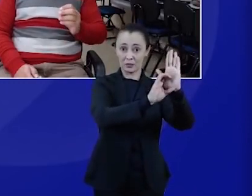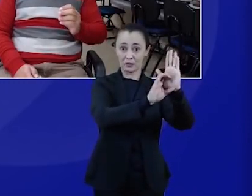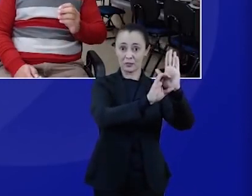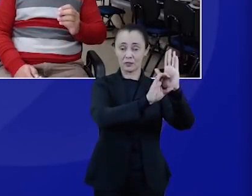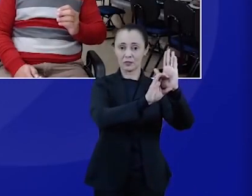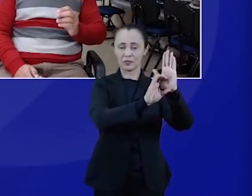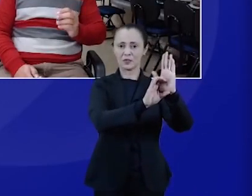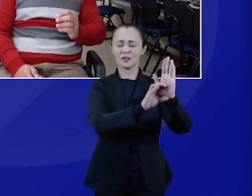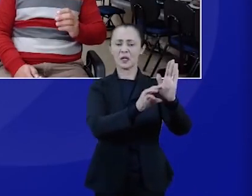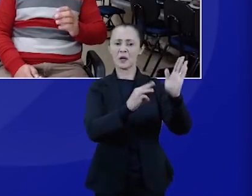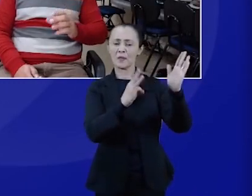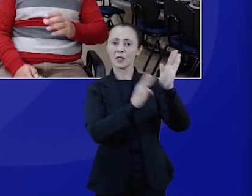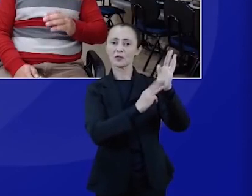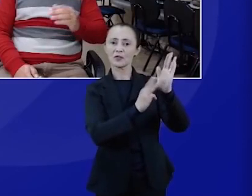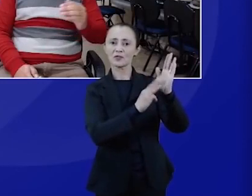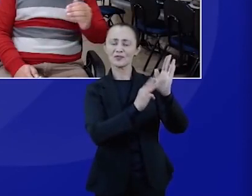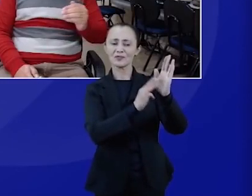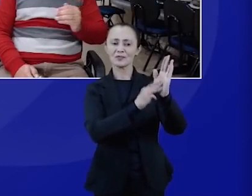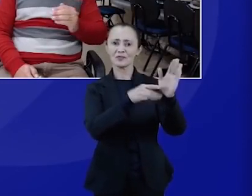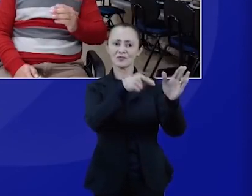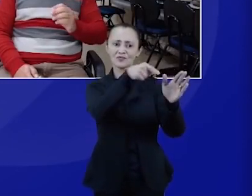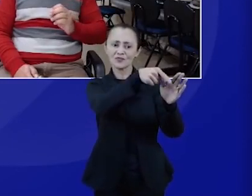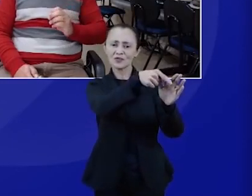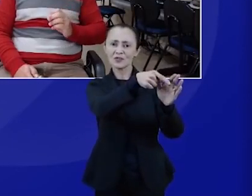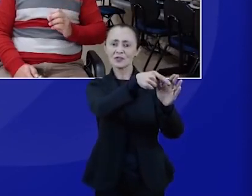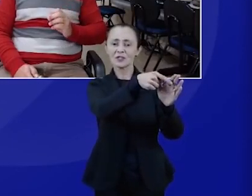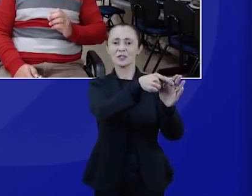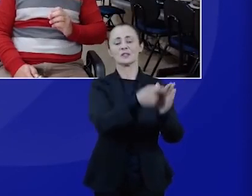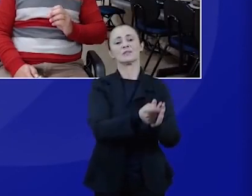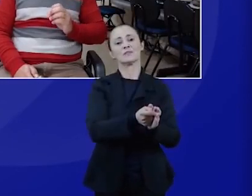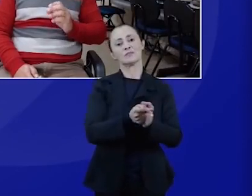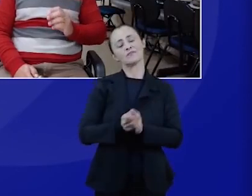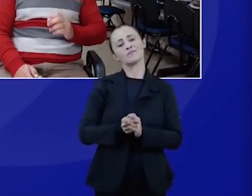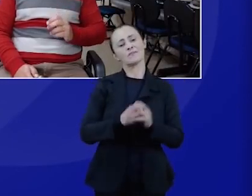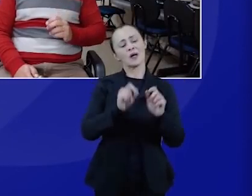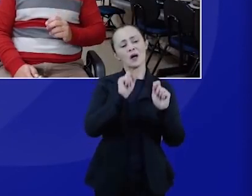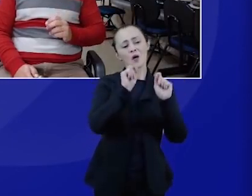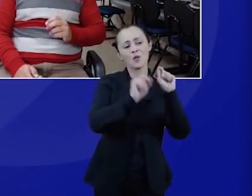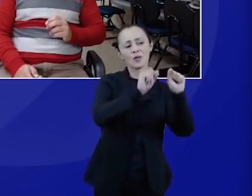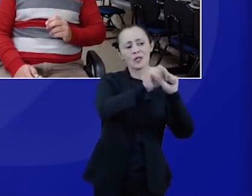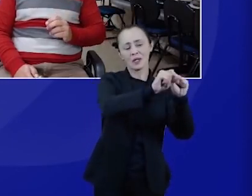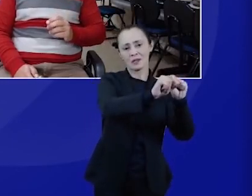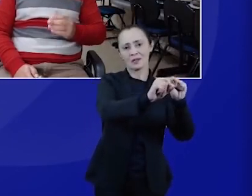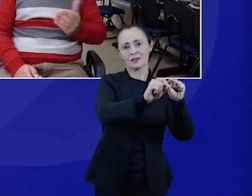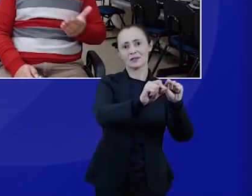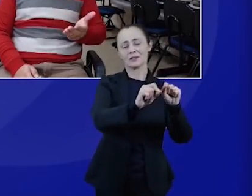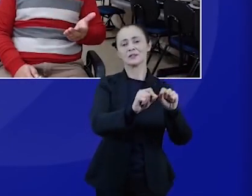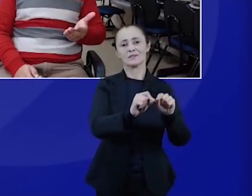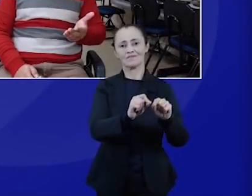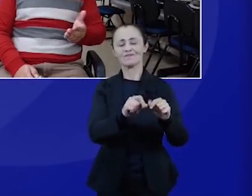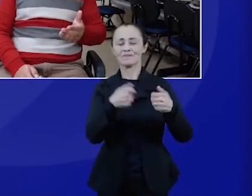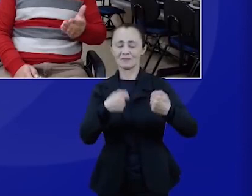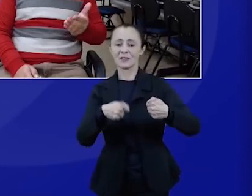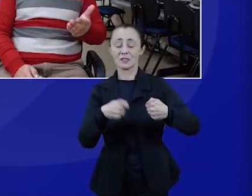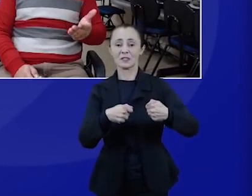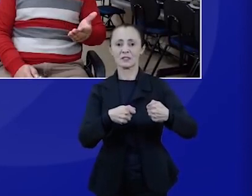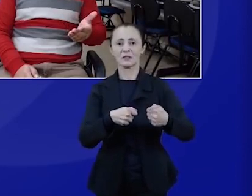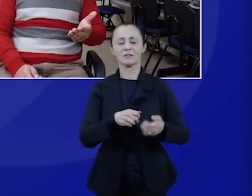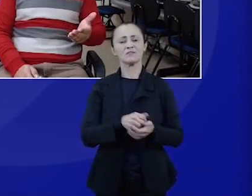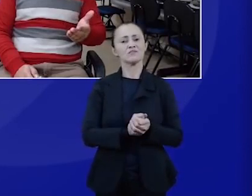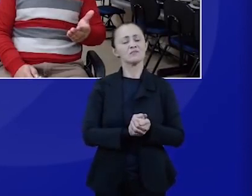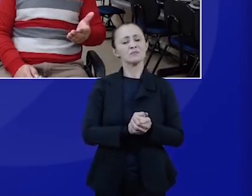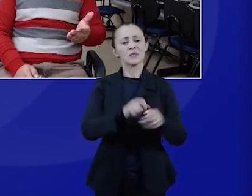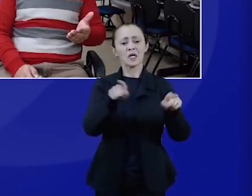e metodologias adequadas para as reais necessidades dos estudantes do campo. E, por fim, um